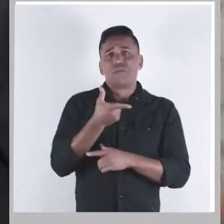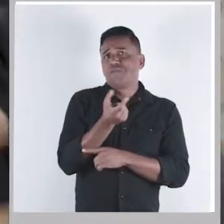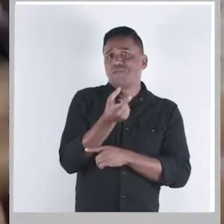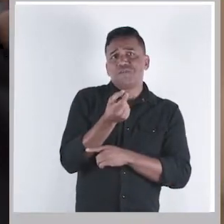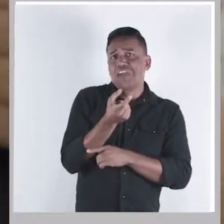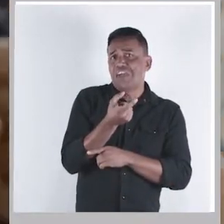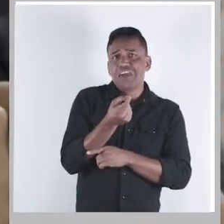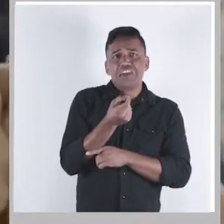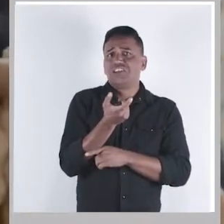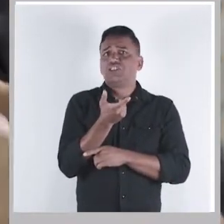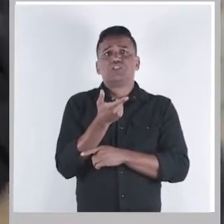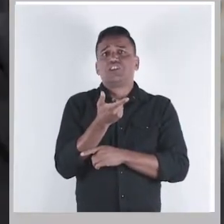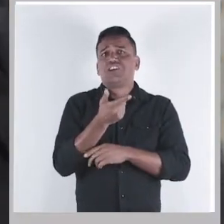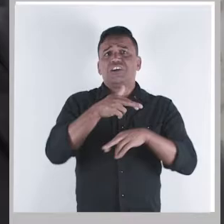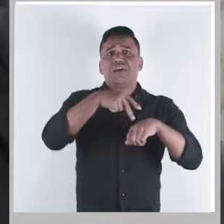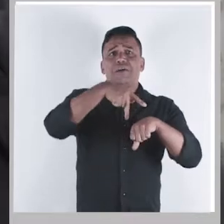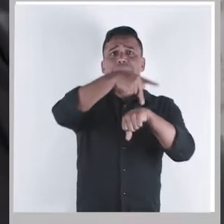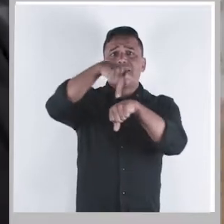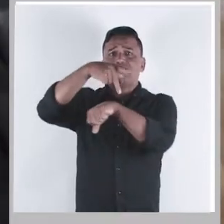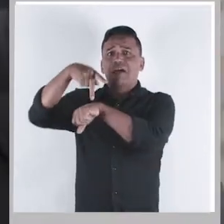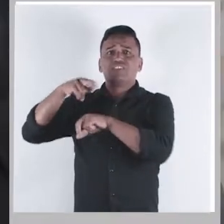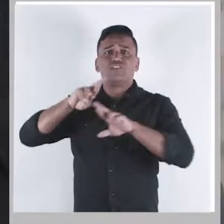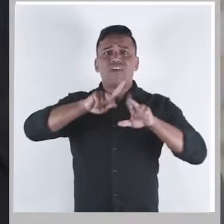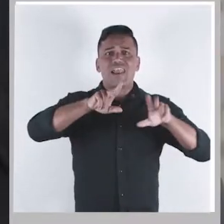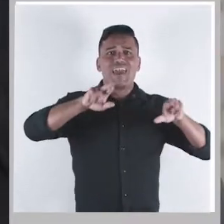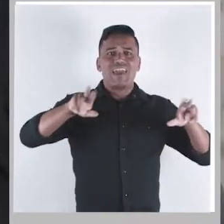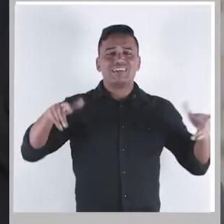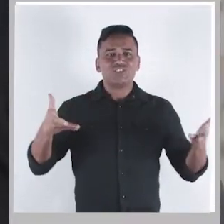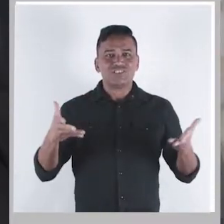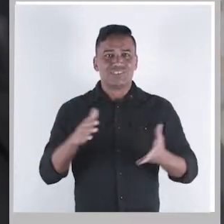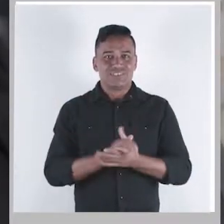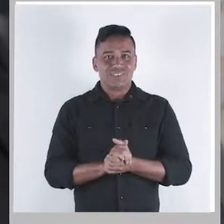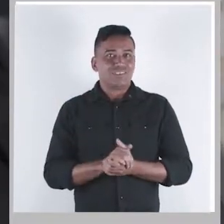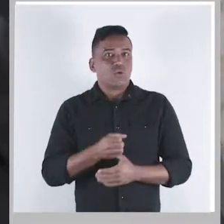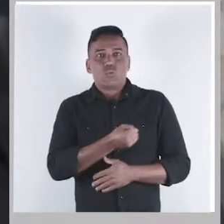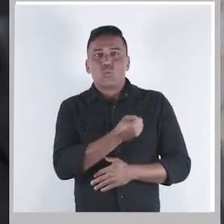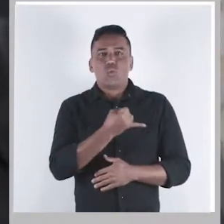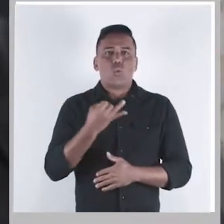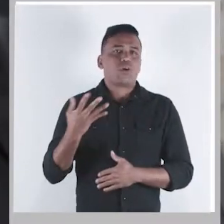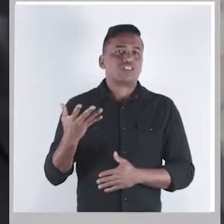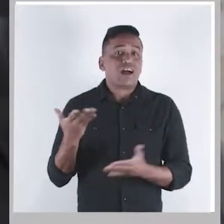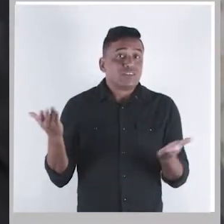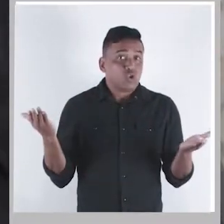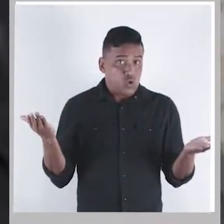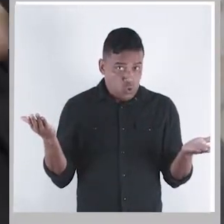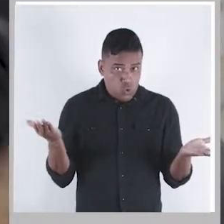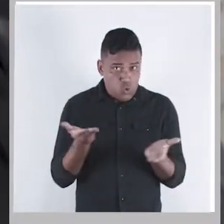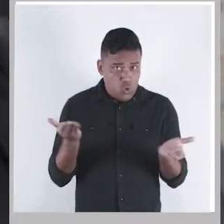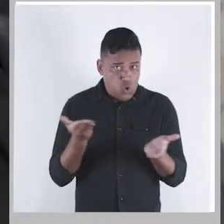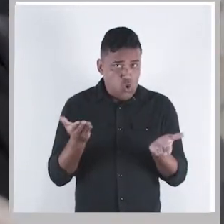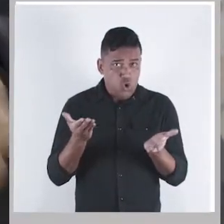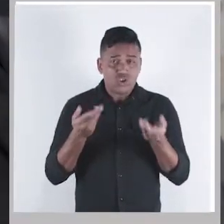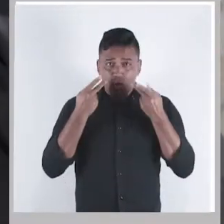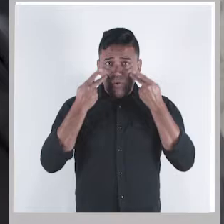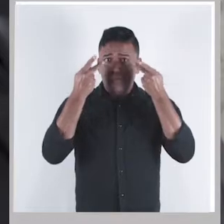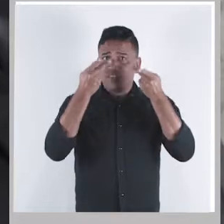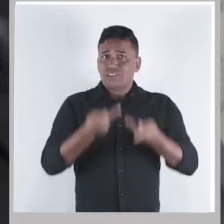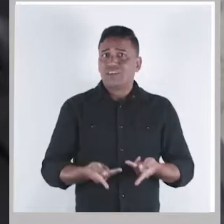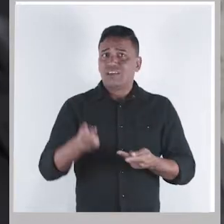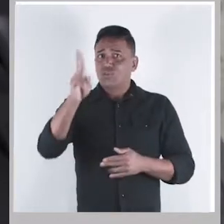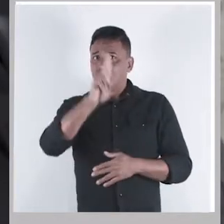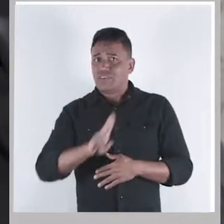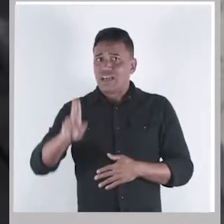hostil para quem vem de onde eu venho, né? As universidades. Até mesmo no doutorado, eu sofri discriminação, sofri racismo, meu filho também,